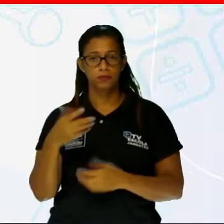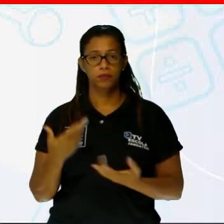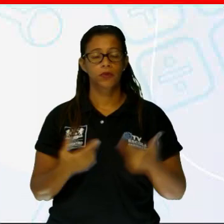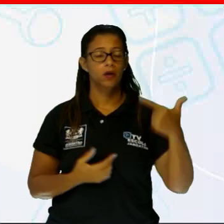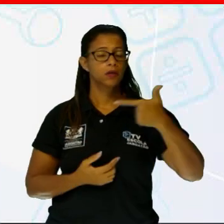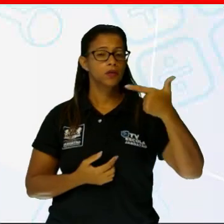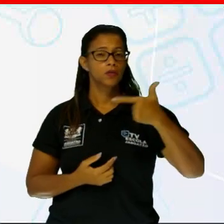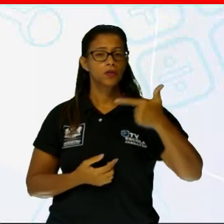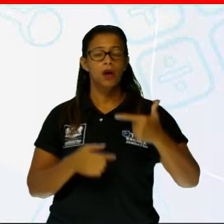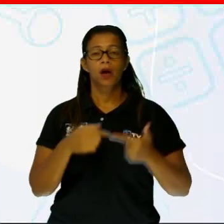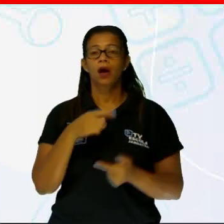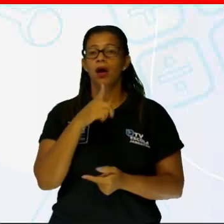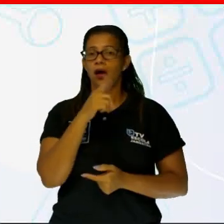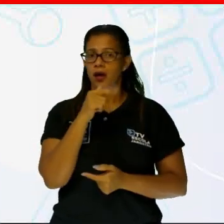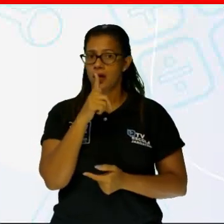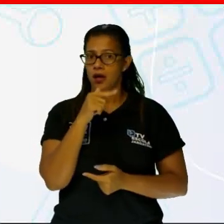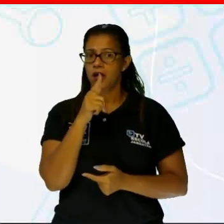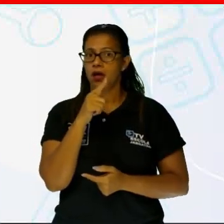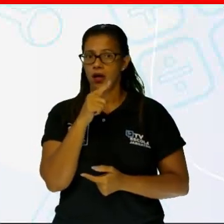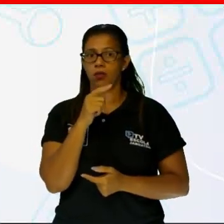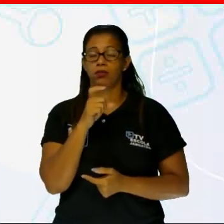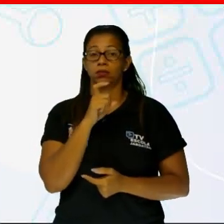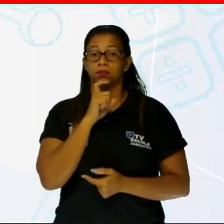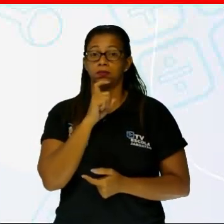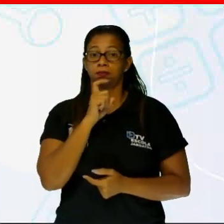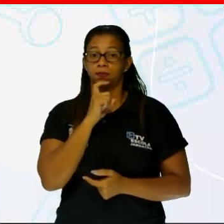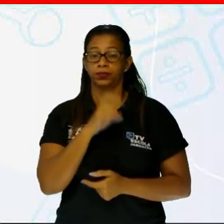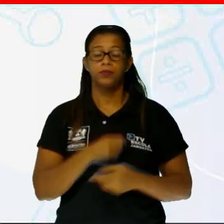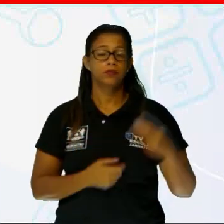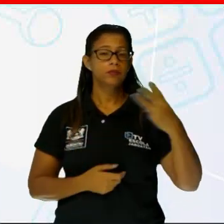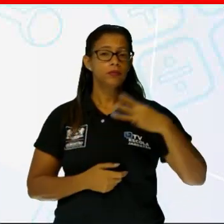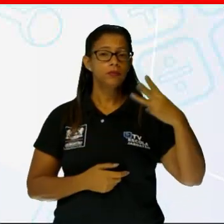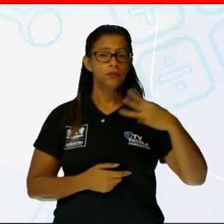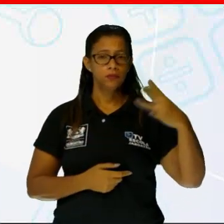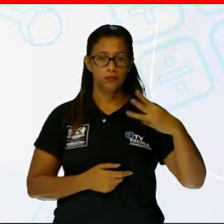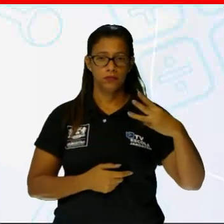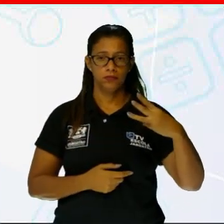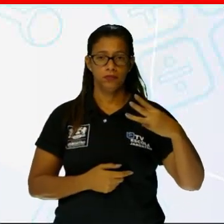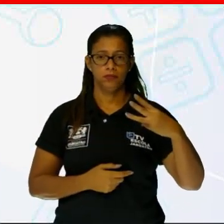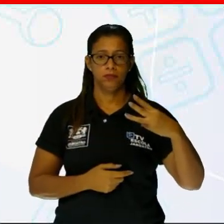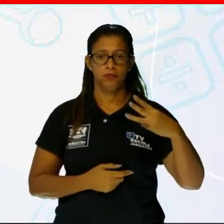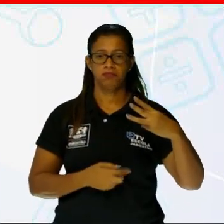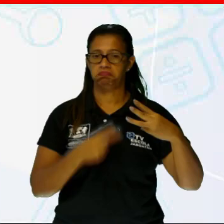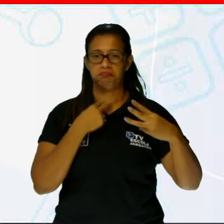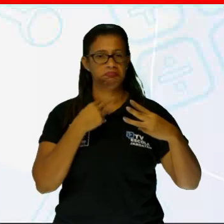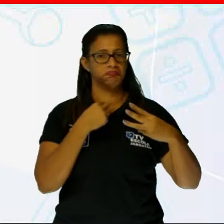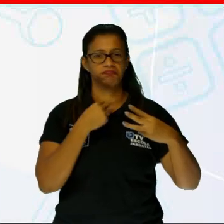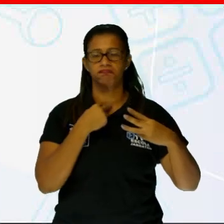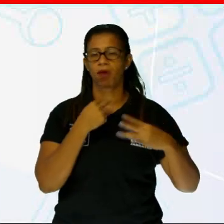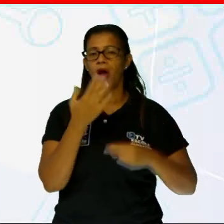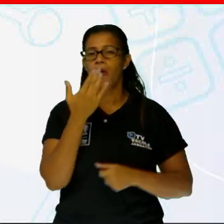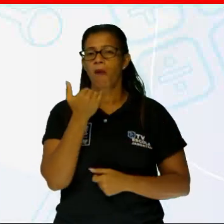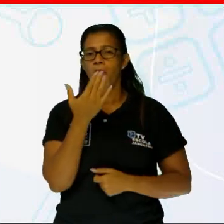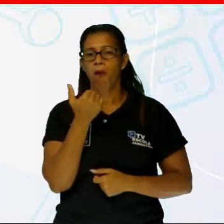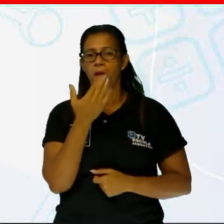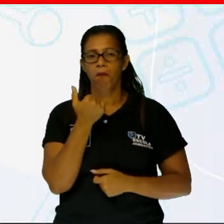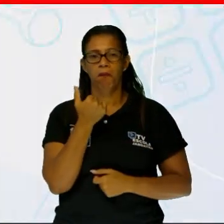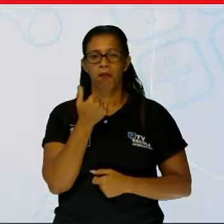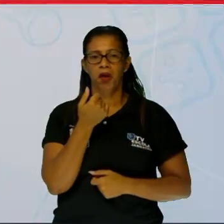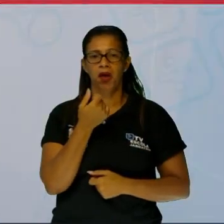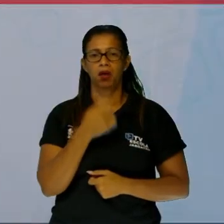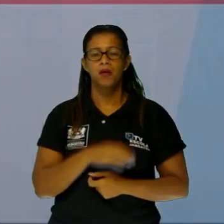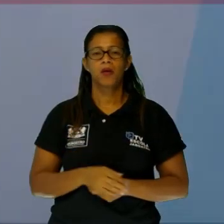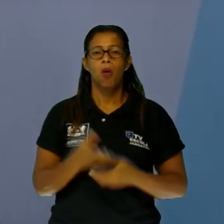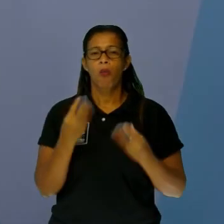estar gelada. E a terceira, eu não deveria comer tanto doce. Como é que vão ficar essas sentenças, né? De que modo você